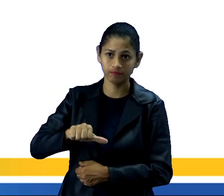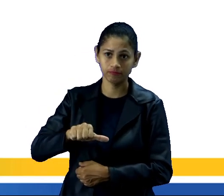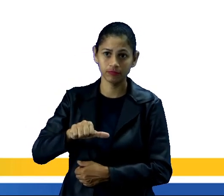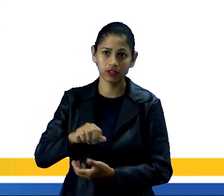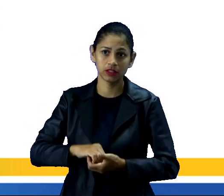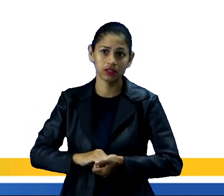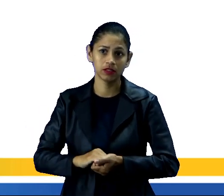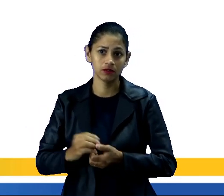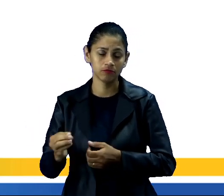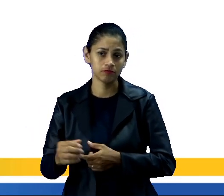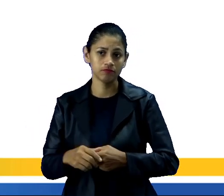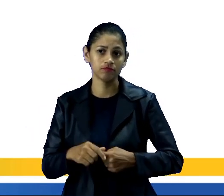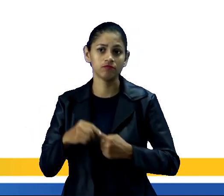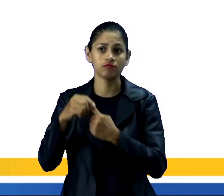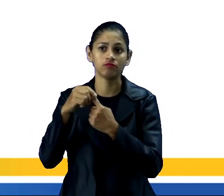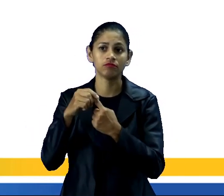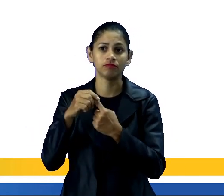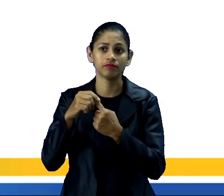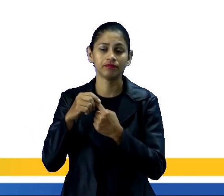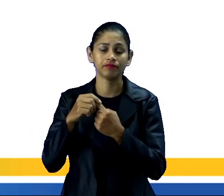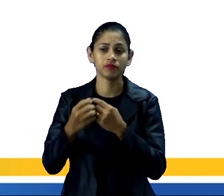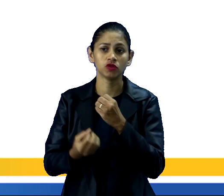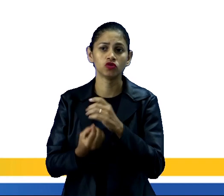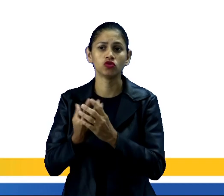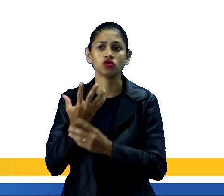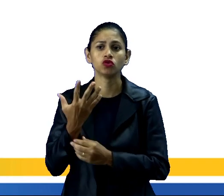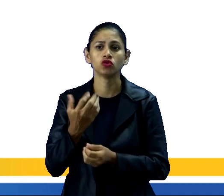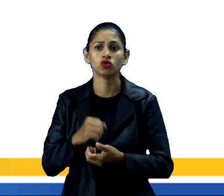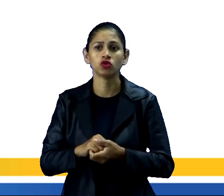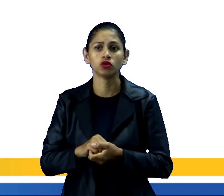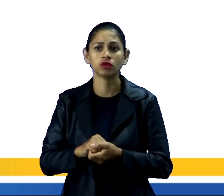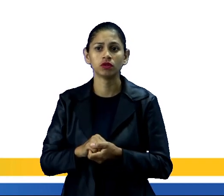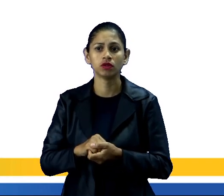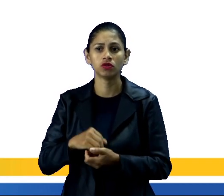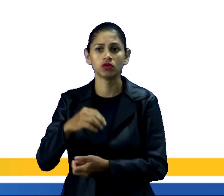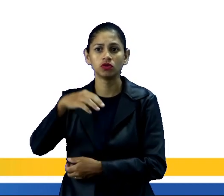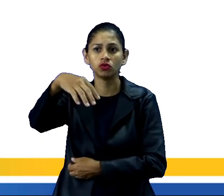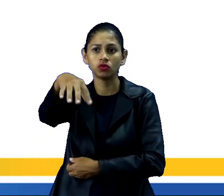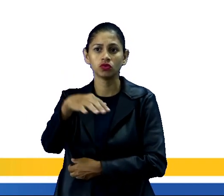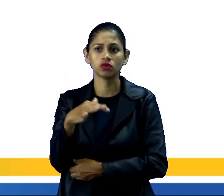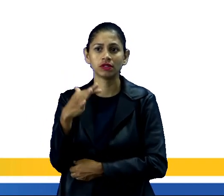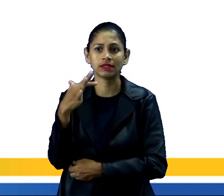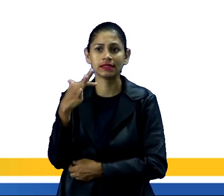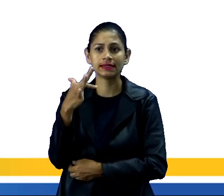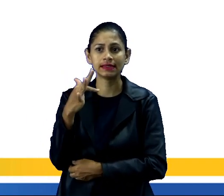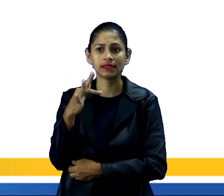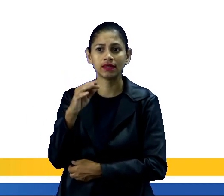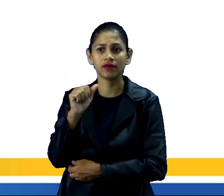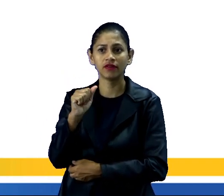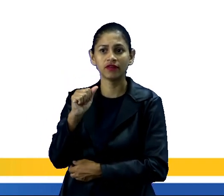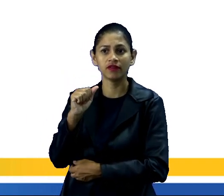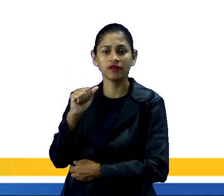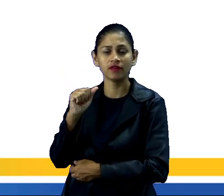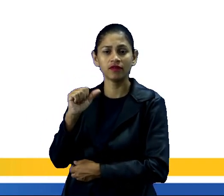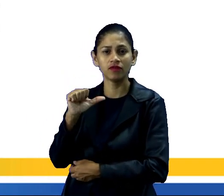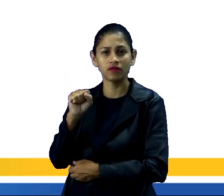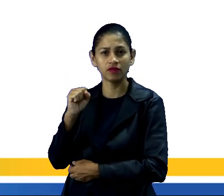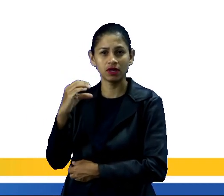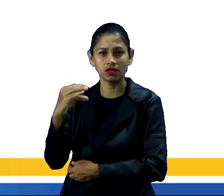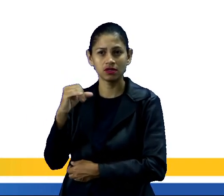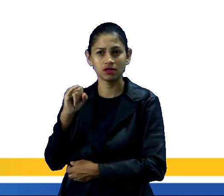funda em 1919, né, os Fatti Italiani, né, de combatimento, né, seria ali um